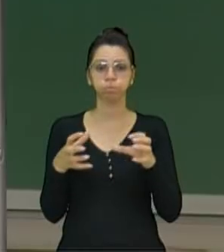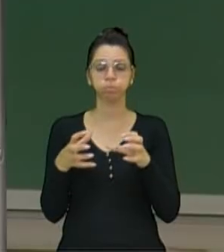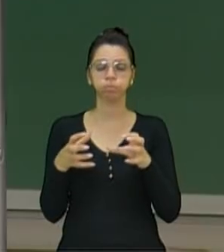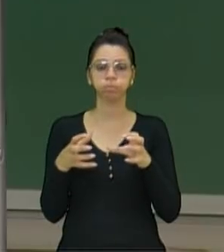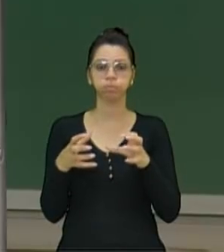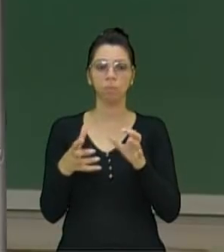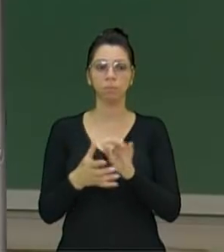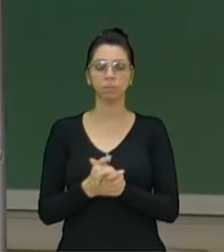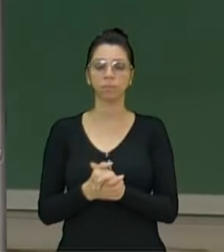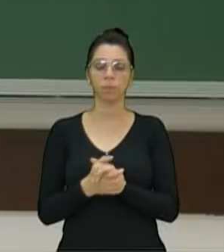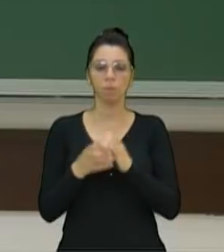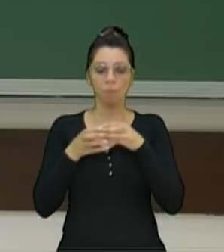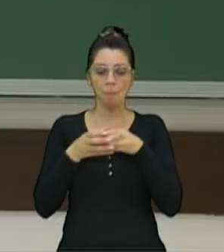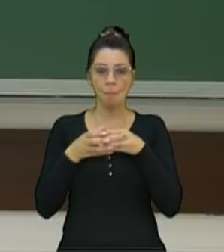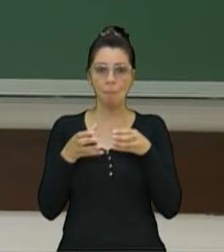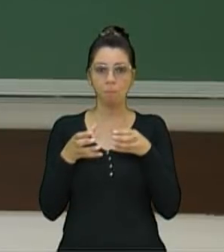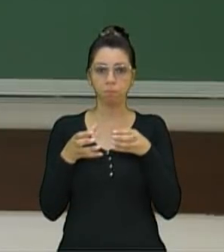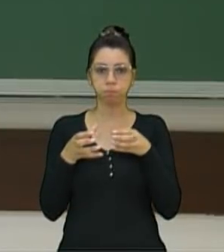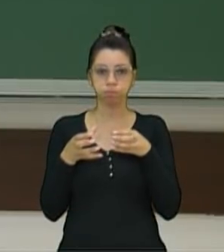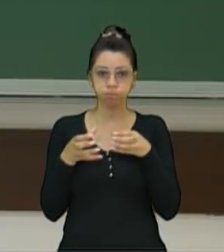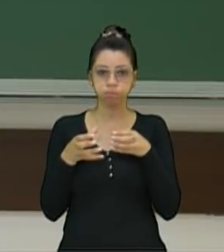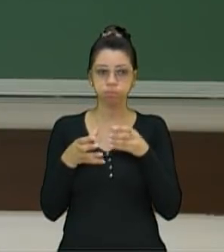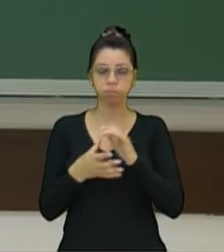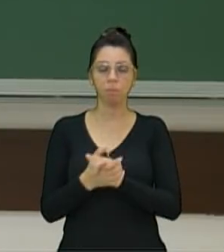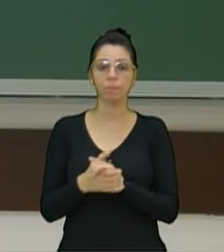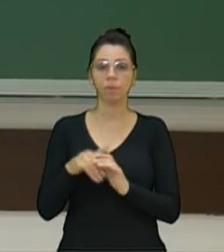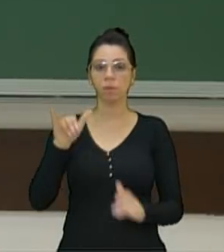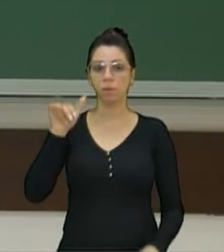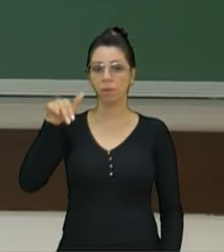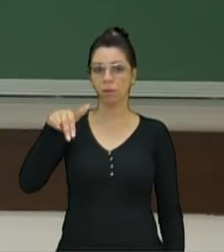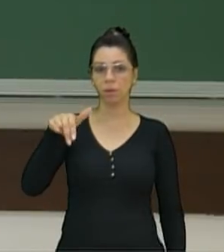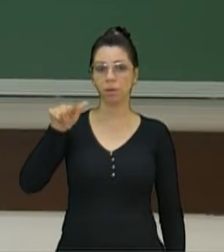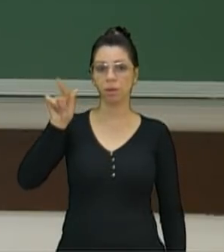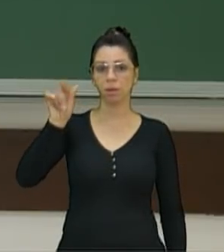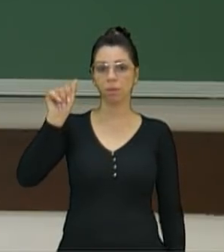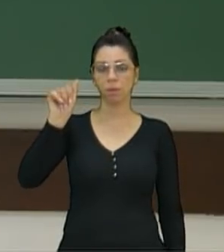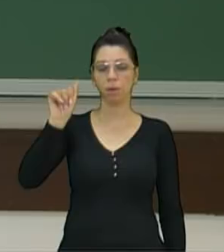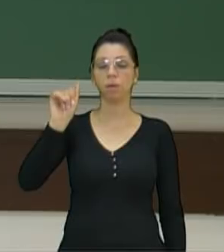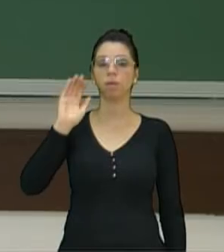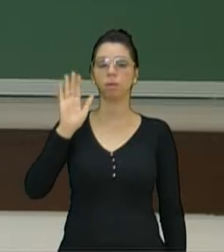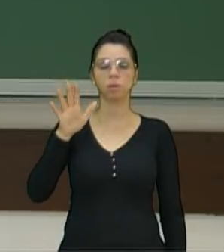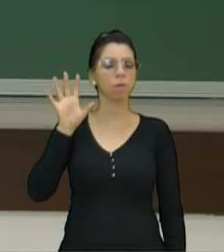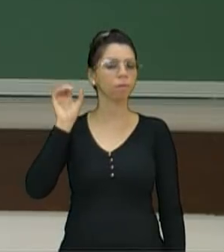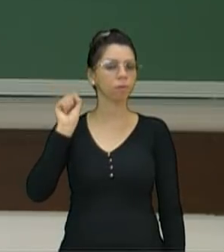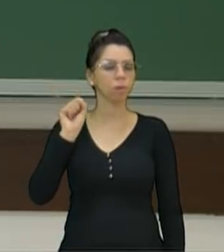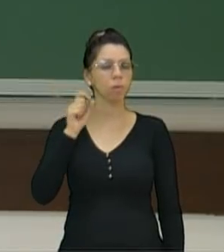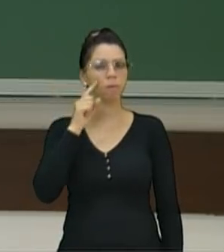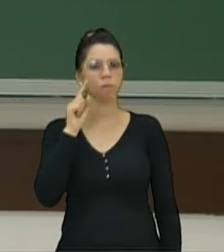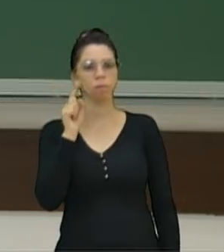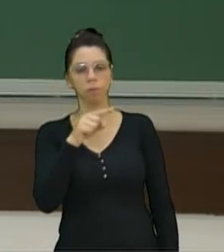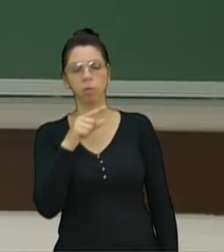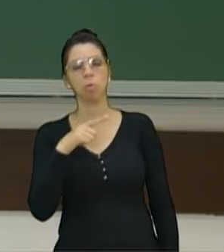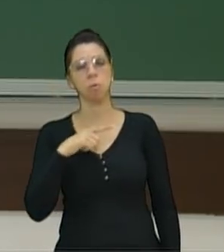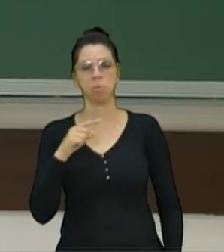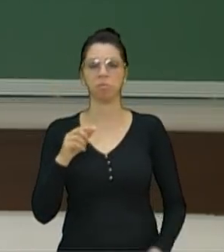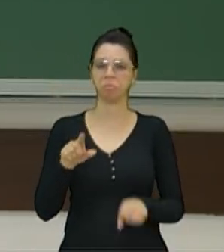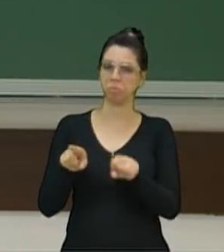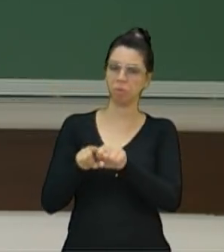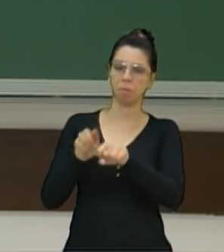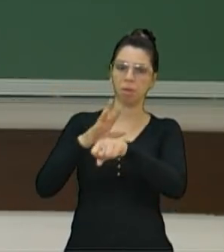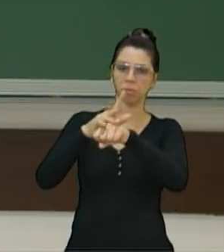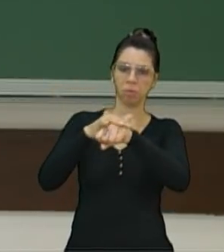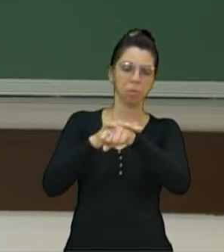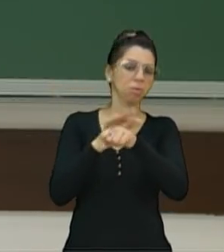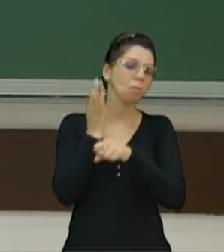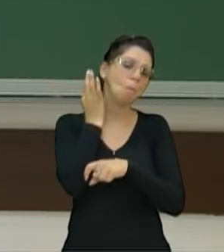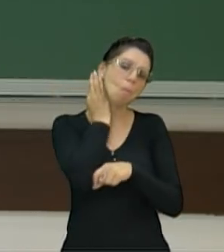corpo. Esse inchaço é denominado íngua. Se você já ouviu falar ou já teve, vai ficar mais